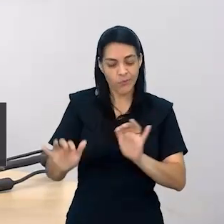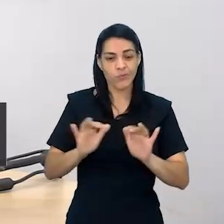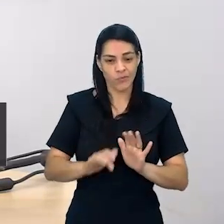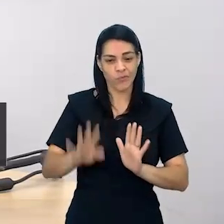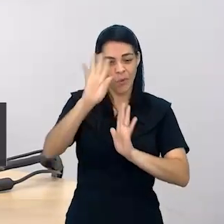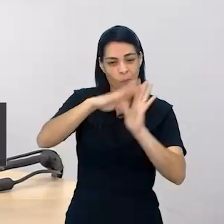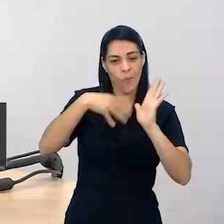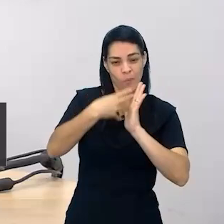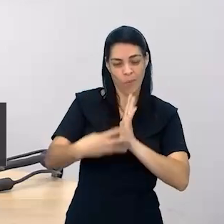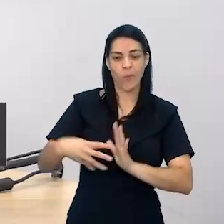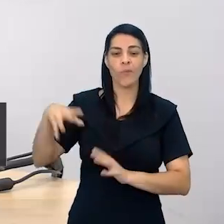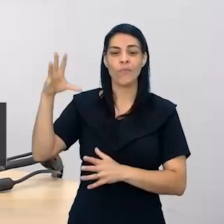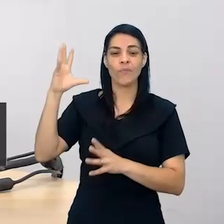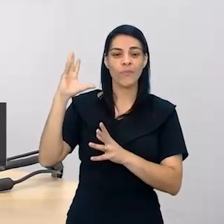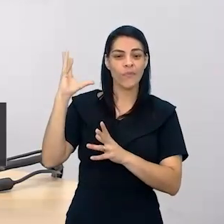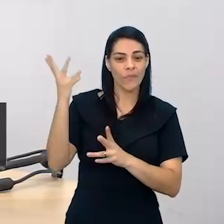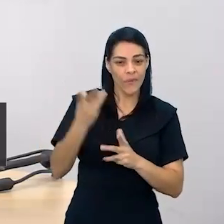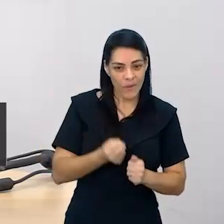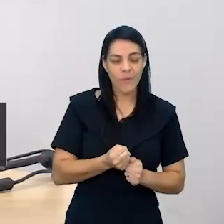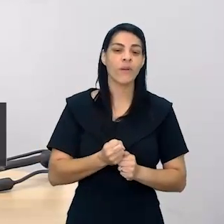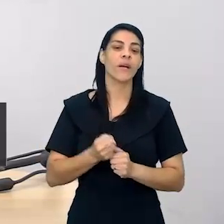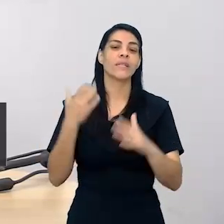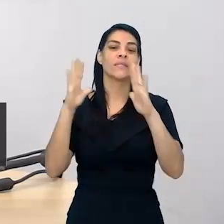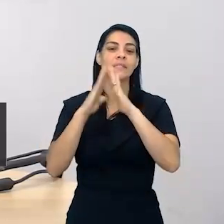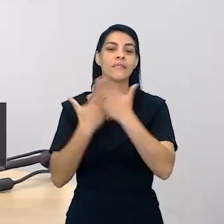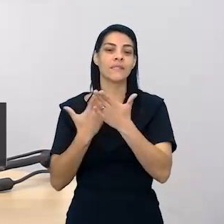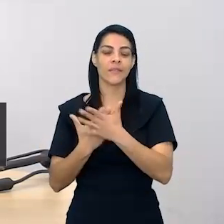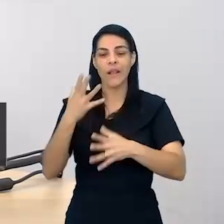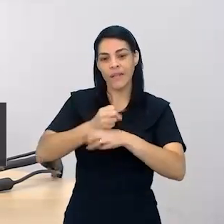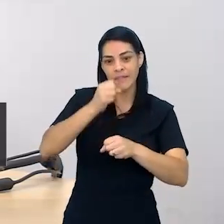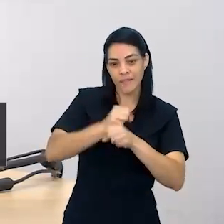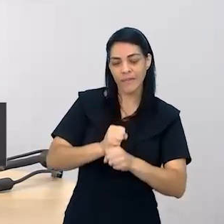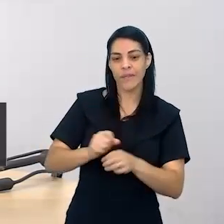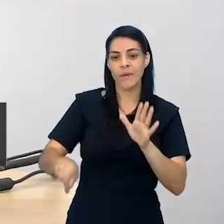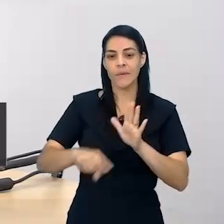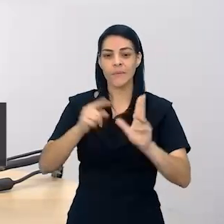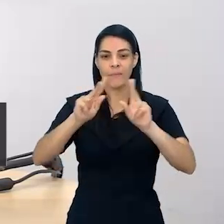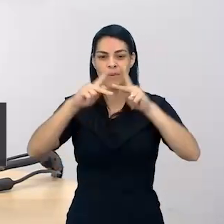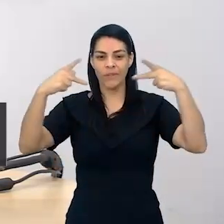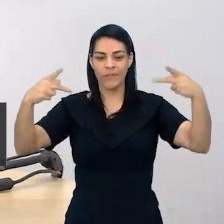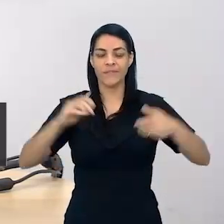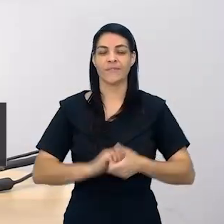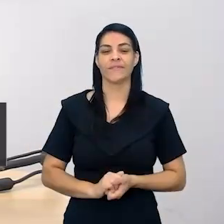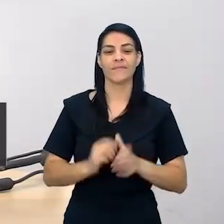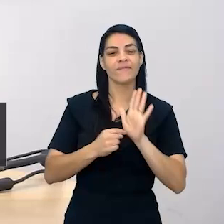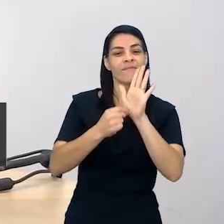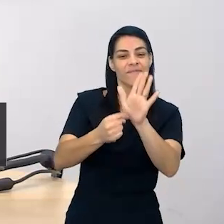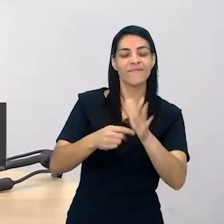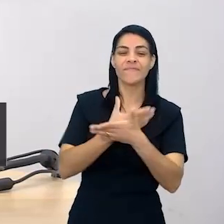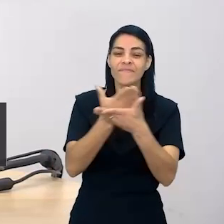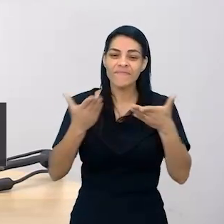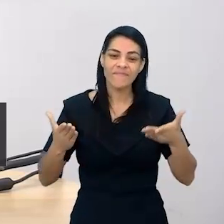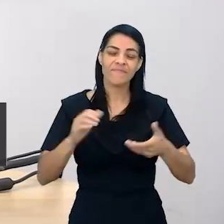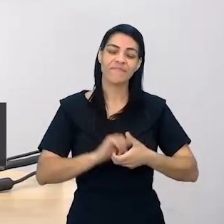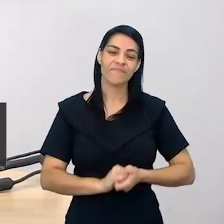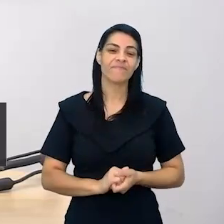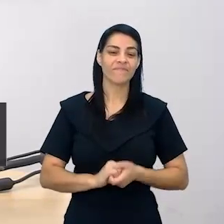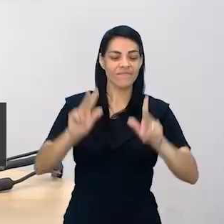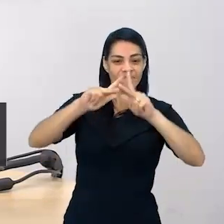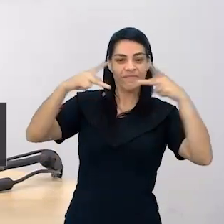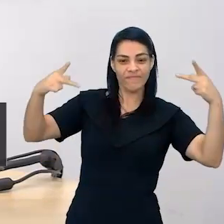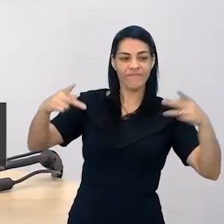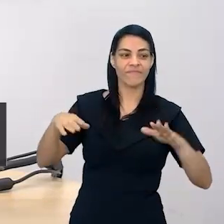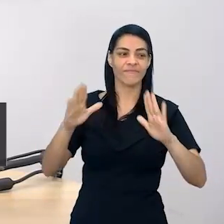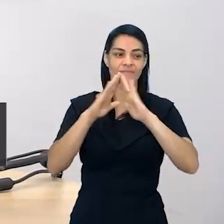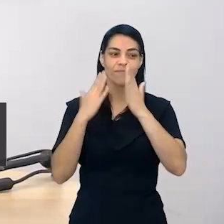plataforma de busca a escola Total primeiro link que aparecer vai ser esse Mas eu vou pedir para produtora também colocar aí para nós o link